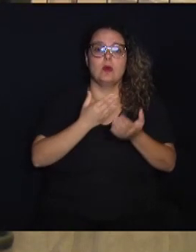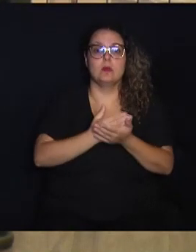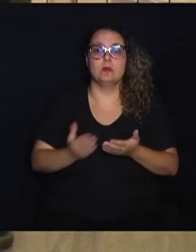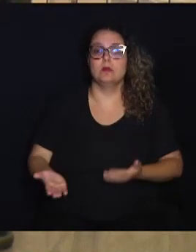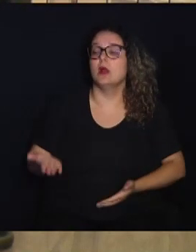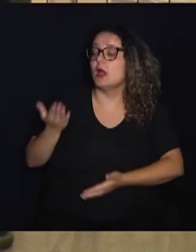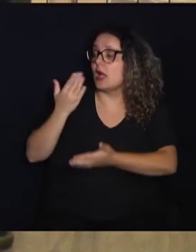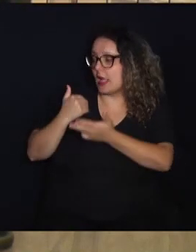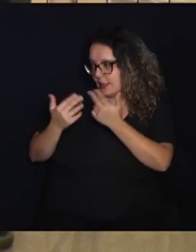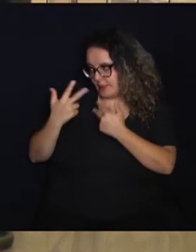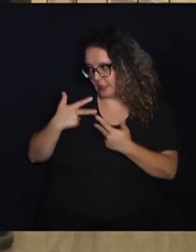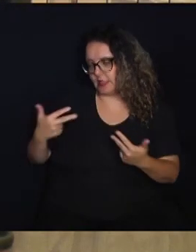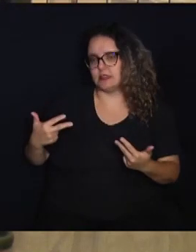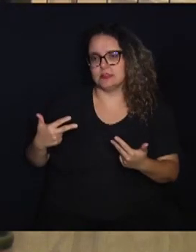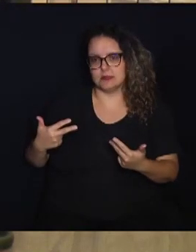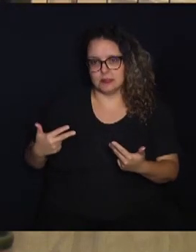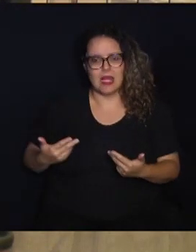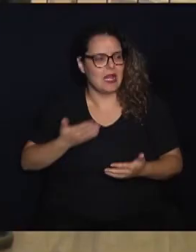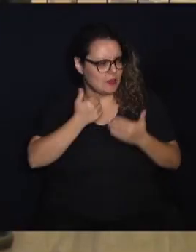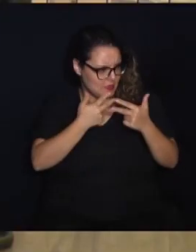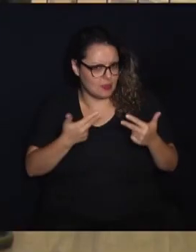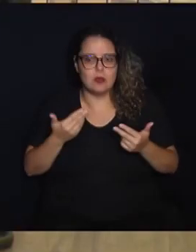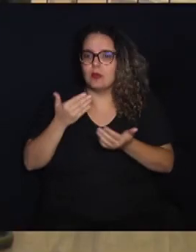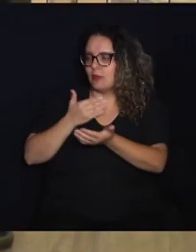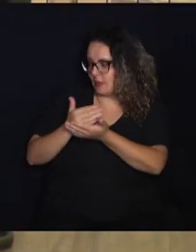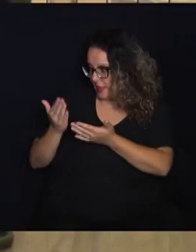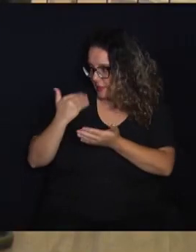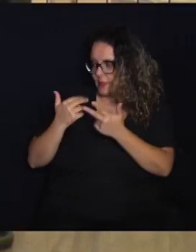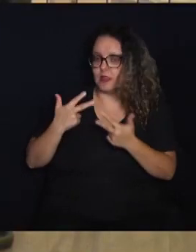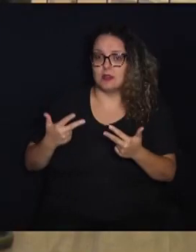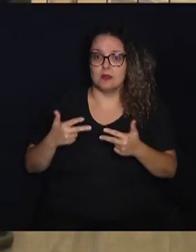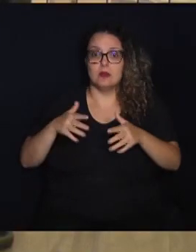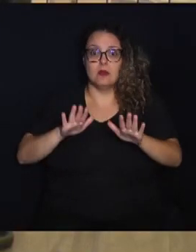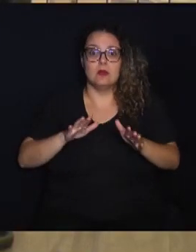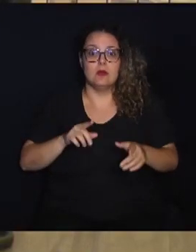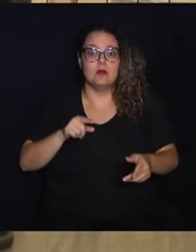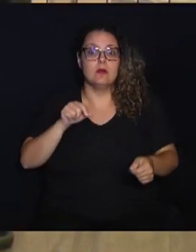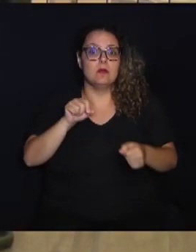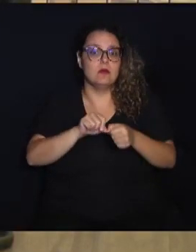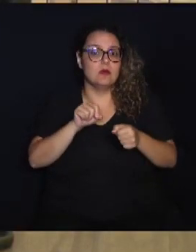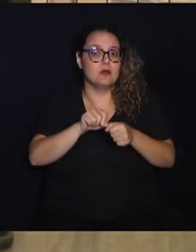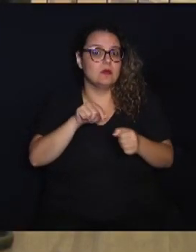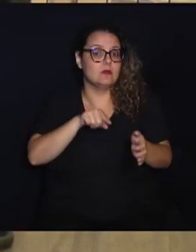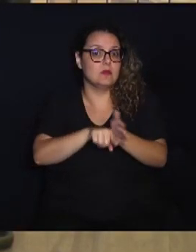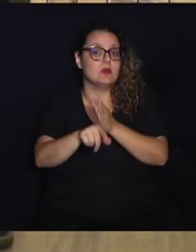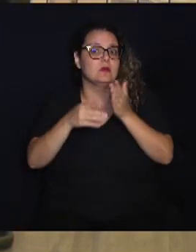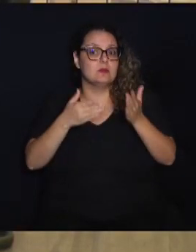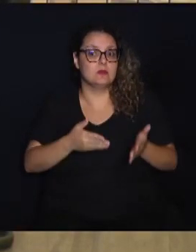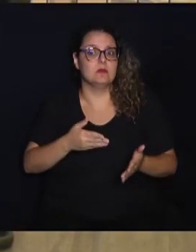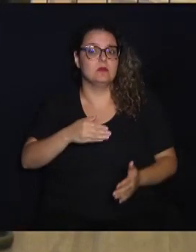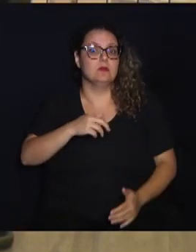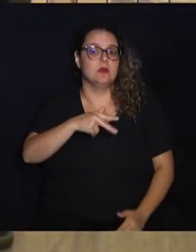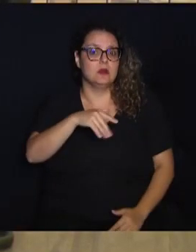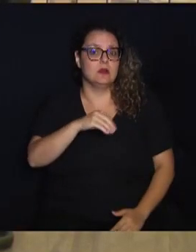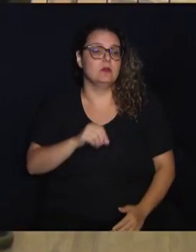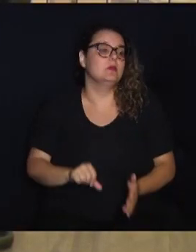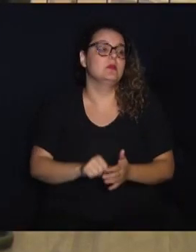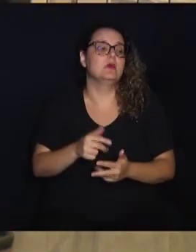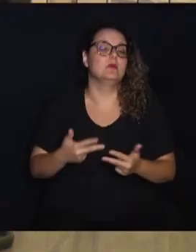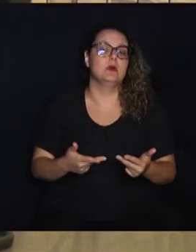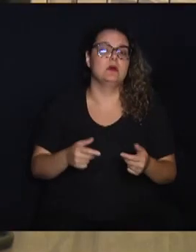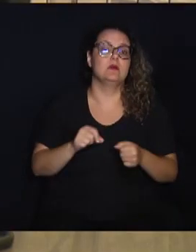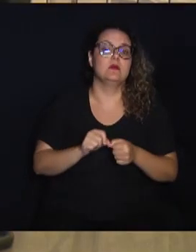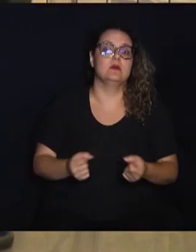Alimentação. Comece pela alimentação. Tá. Mesma pergunta para o Marcelo. Qual o primeiro passo quando eu falo, vou fazer